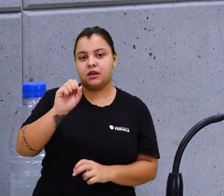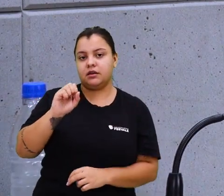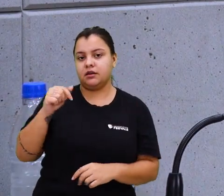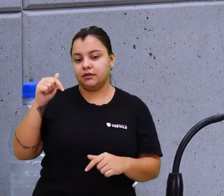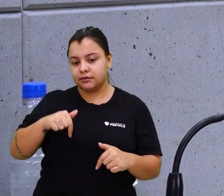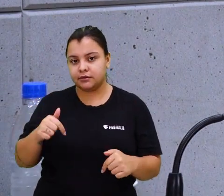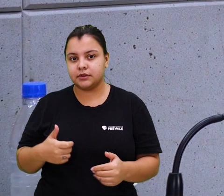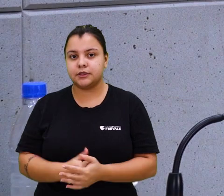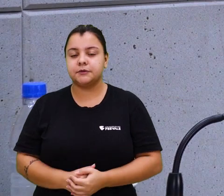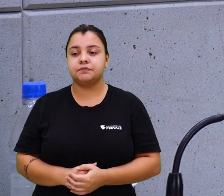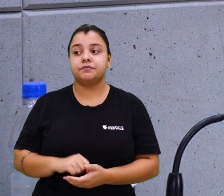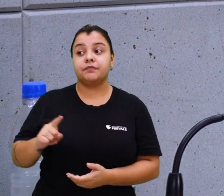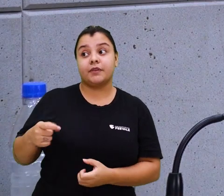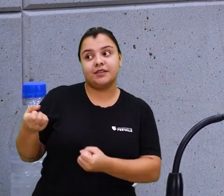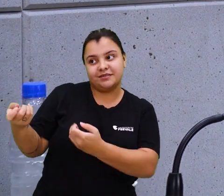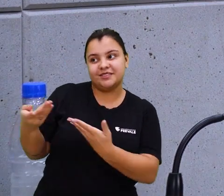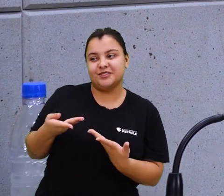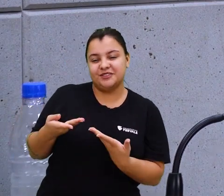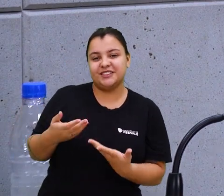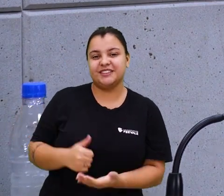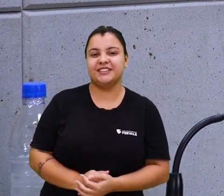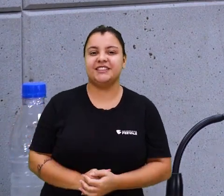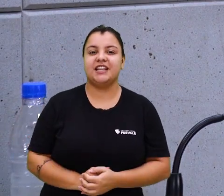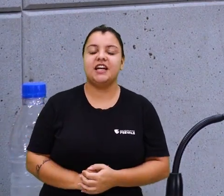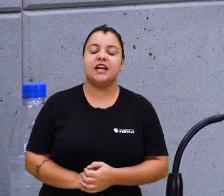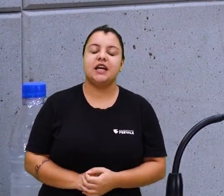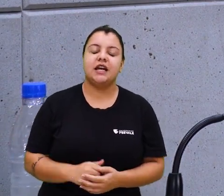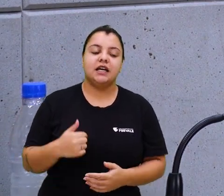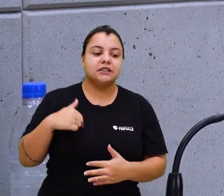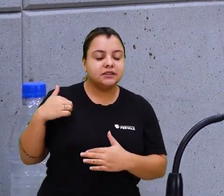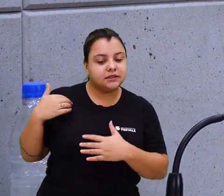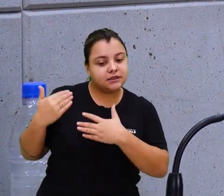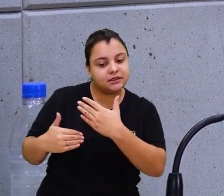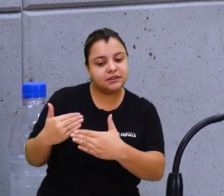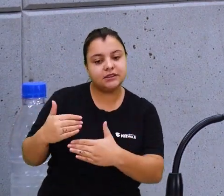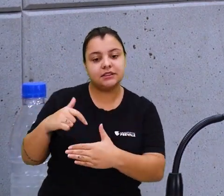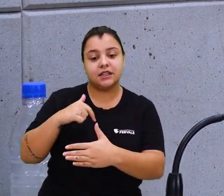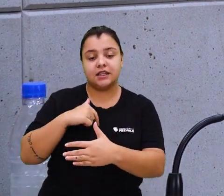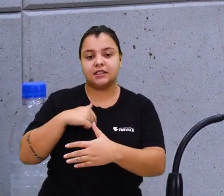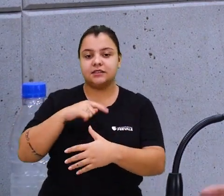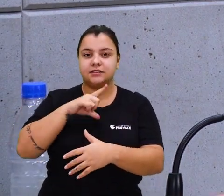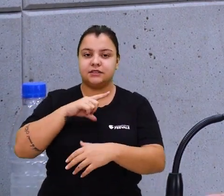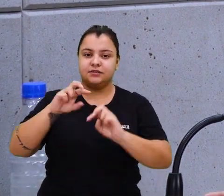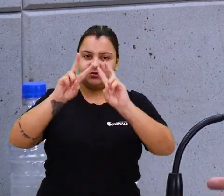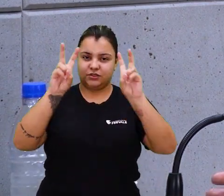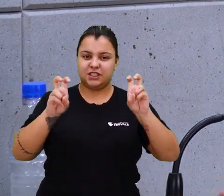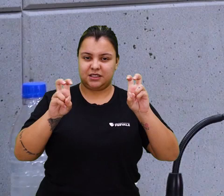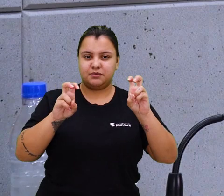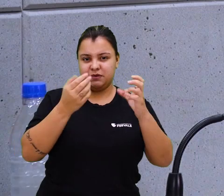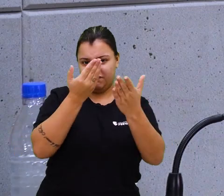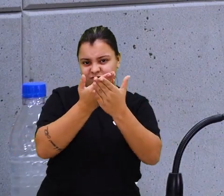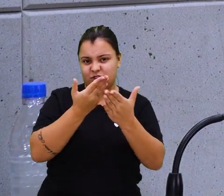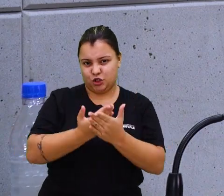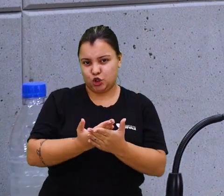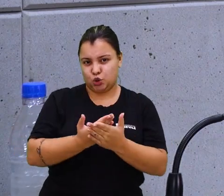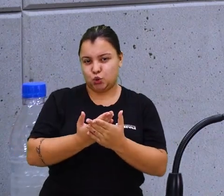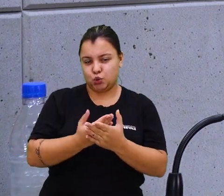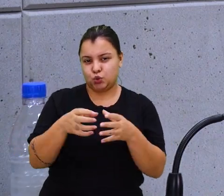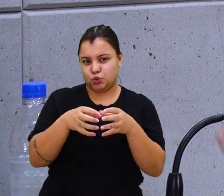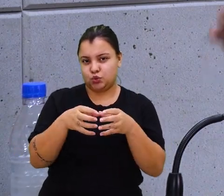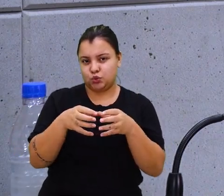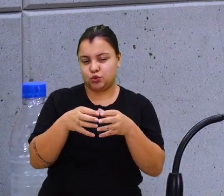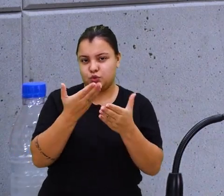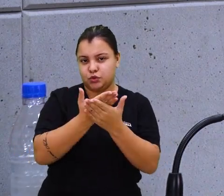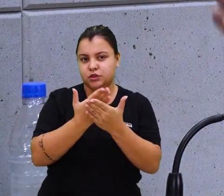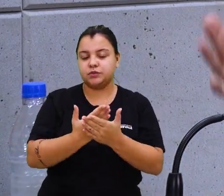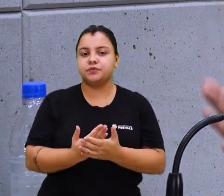me deu e daí eles me deram né então eu acho que desde aí atualmente tem Maier que é um grupo de estudos né eles ficam